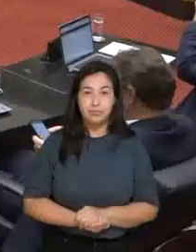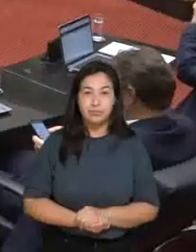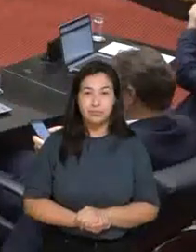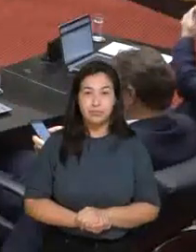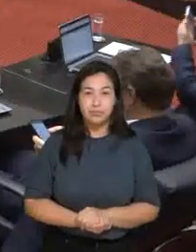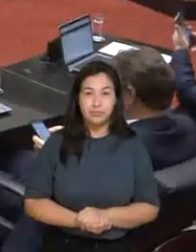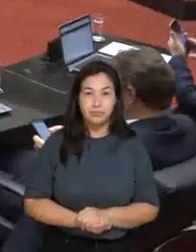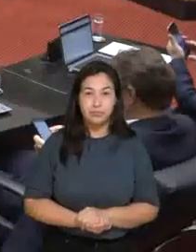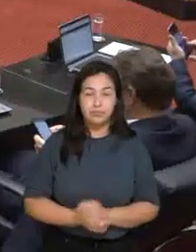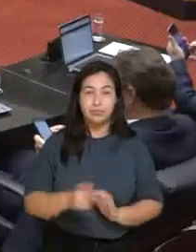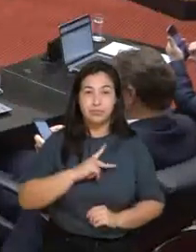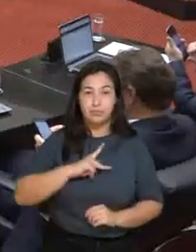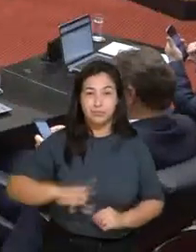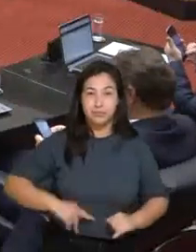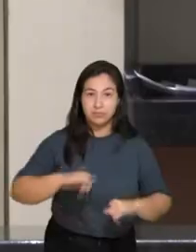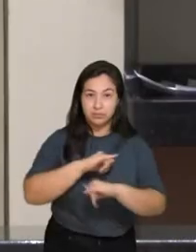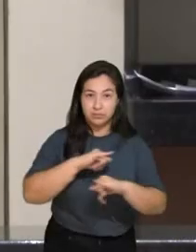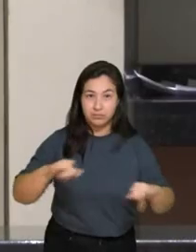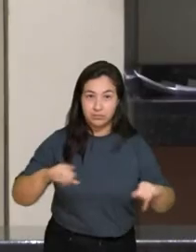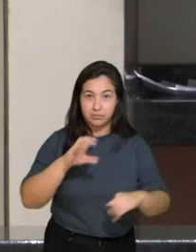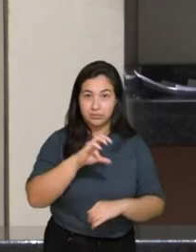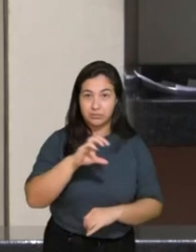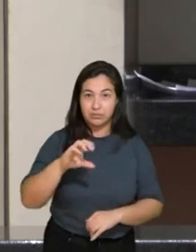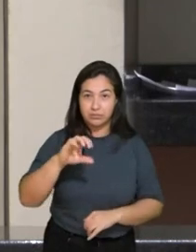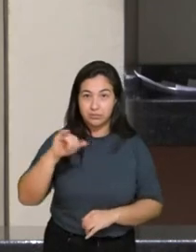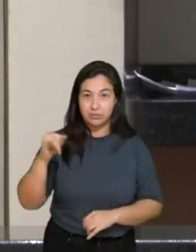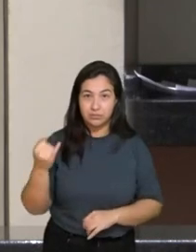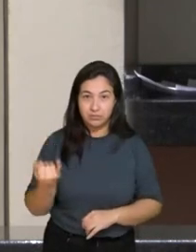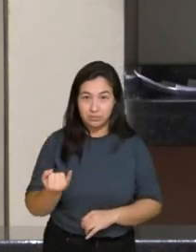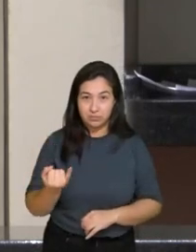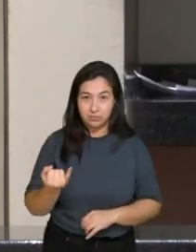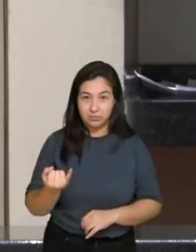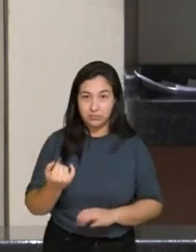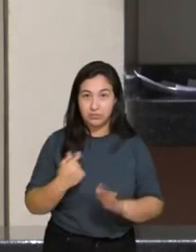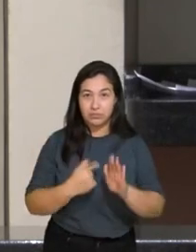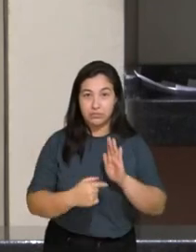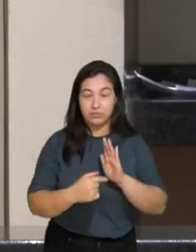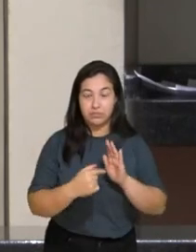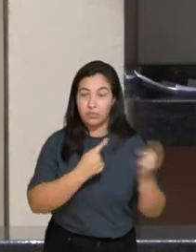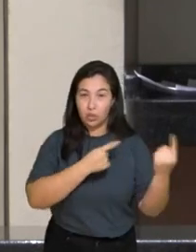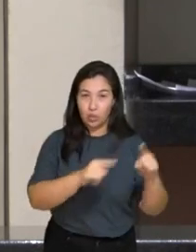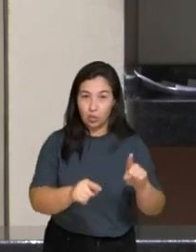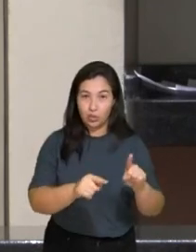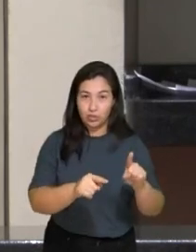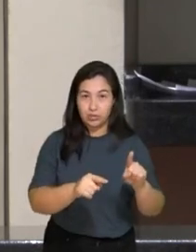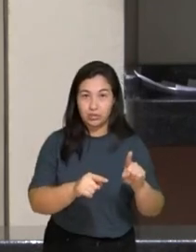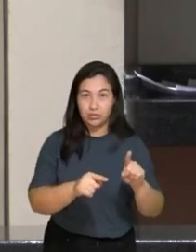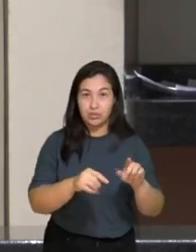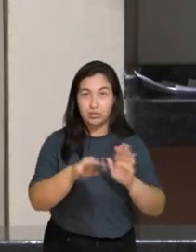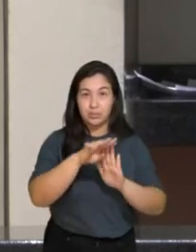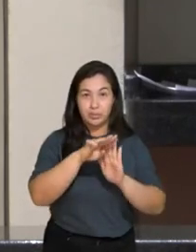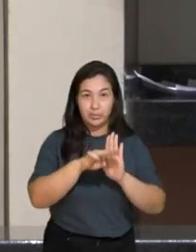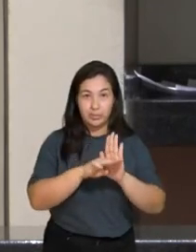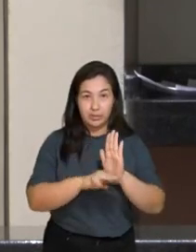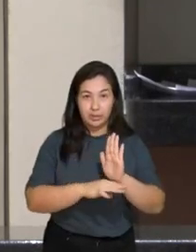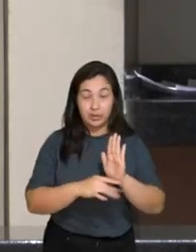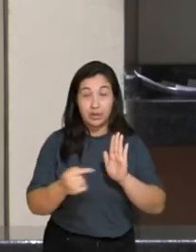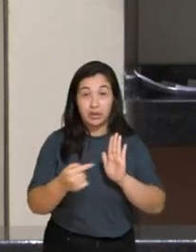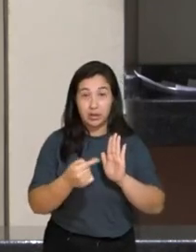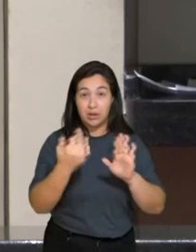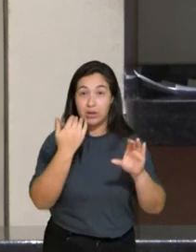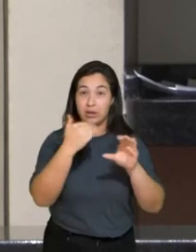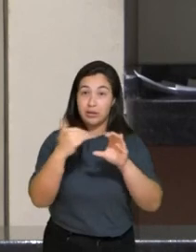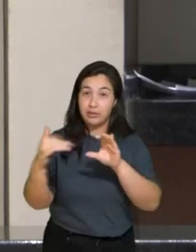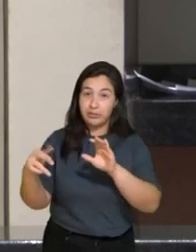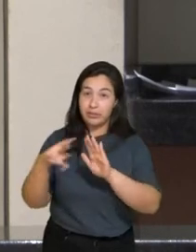A presidência comunica que a Comissão de Constituição e Justiça apresentou parecer contrário às seguintes matérias e essas terão seus encaminhamentos conforme